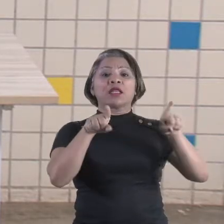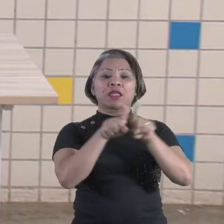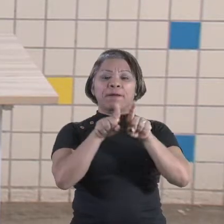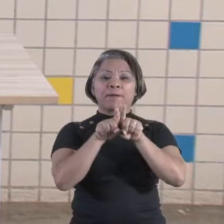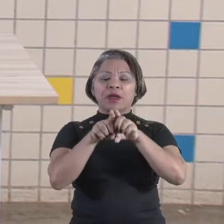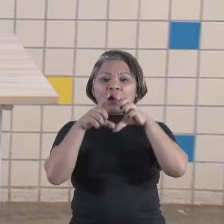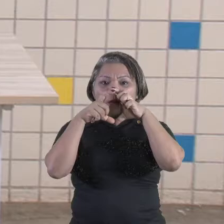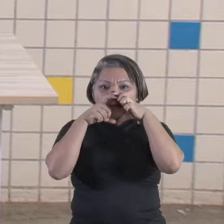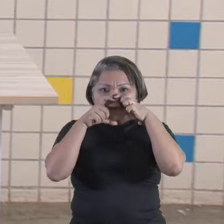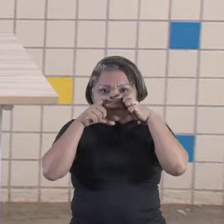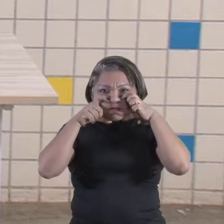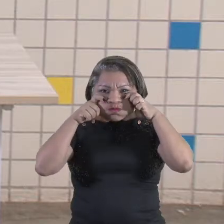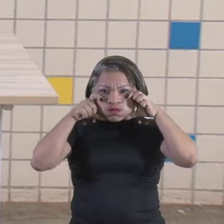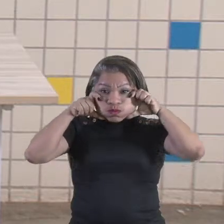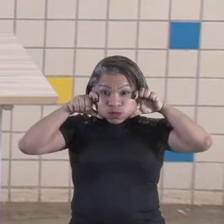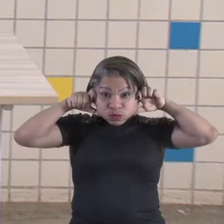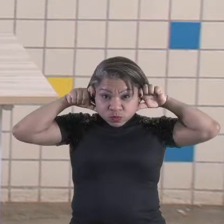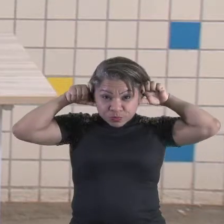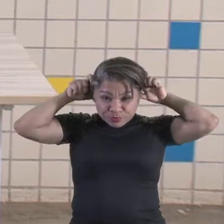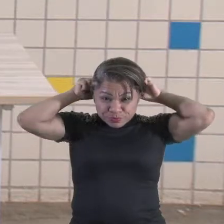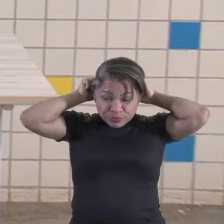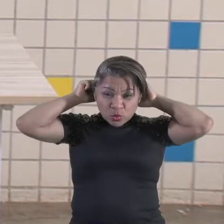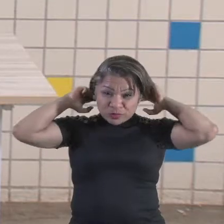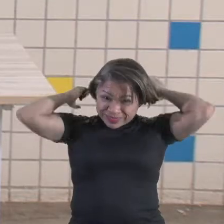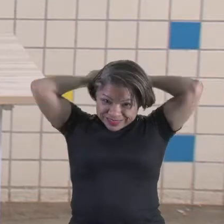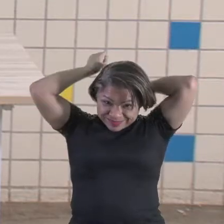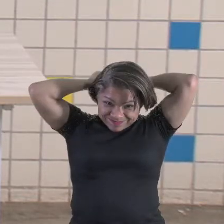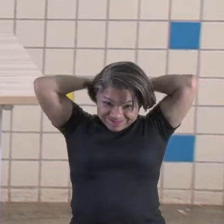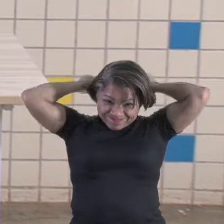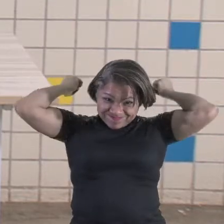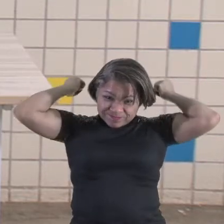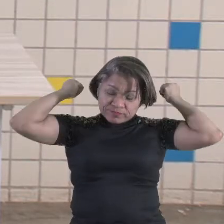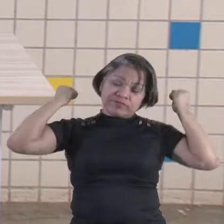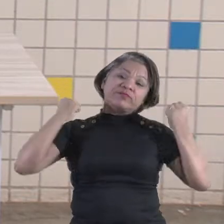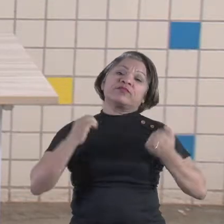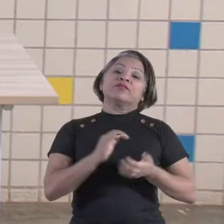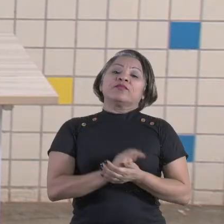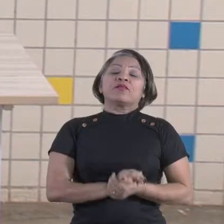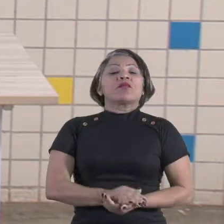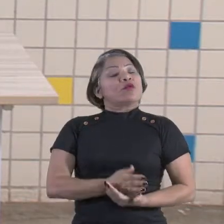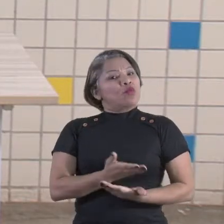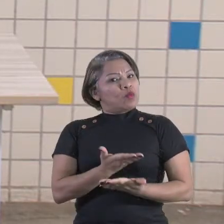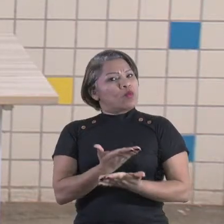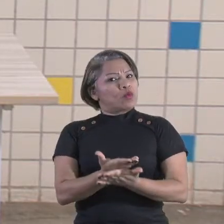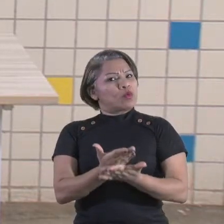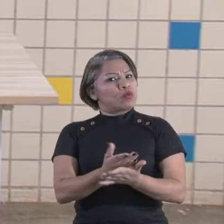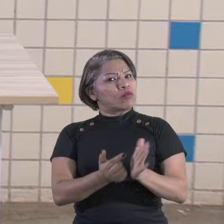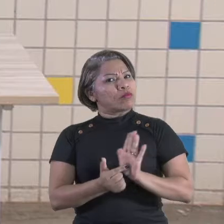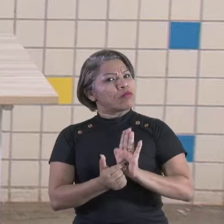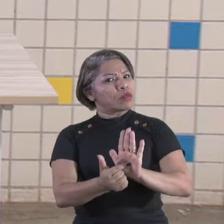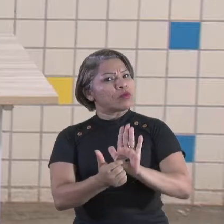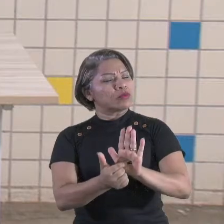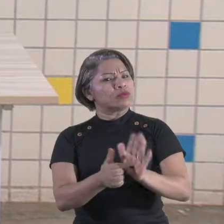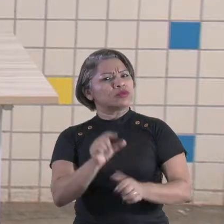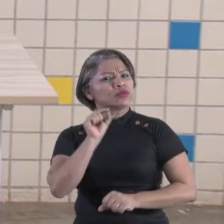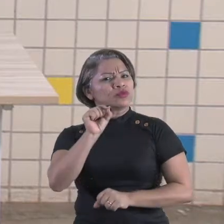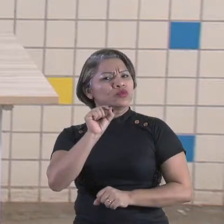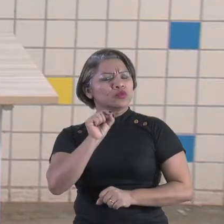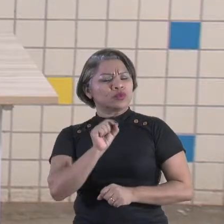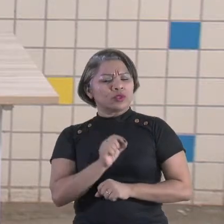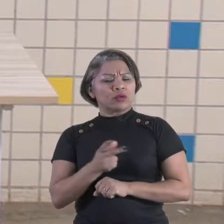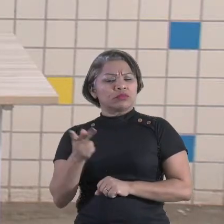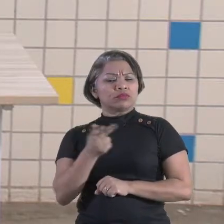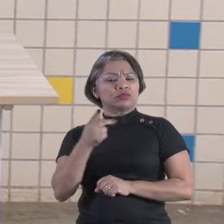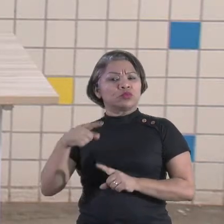mordaça que eles recebiam. Estudos apontam a existência de 2 tipos de